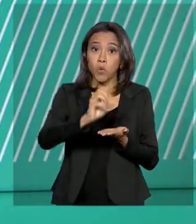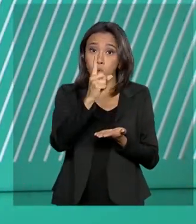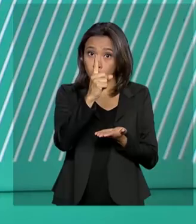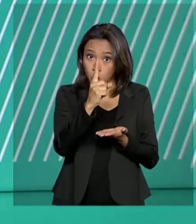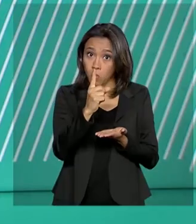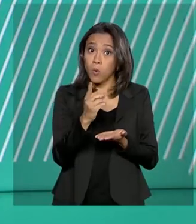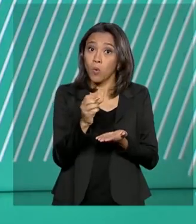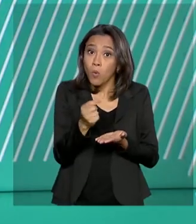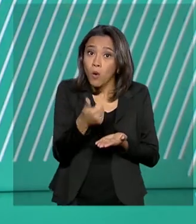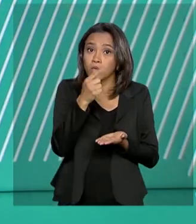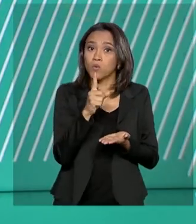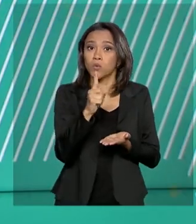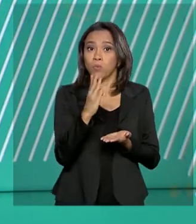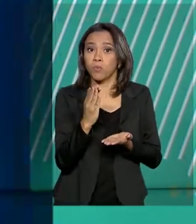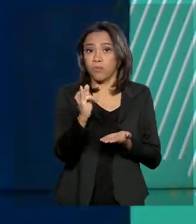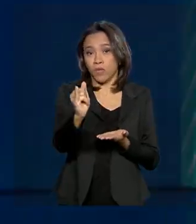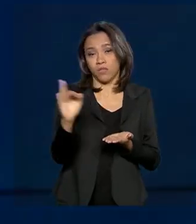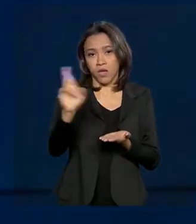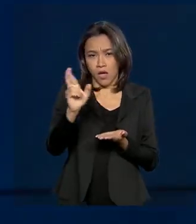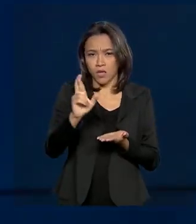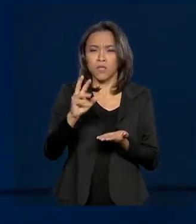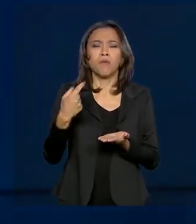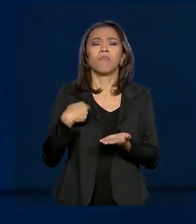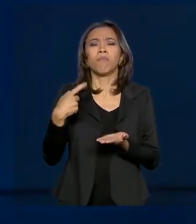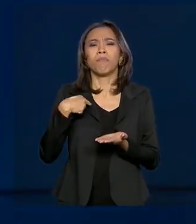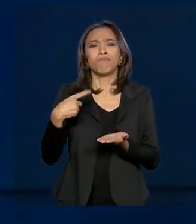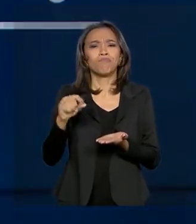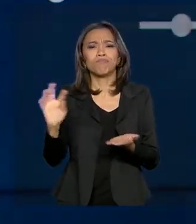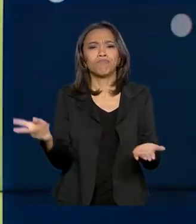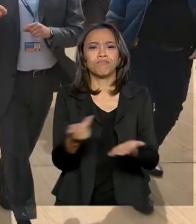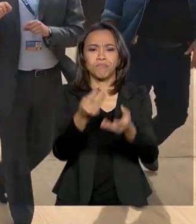para reparar os estragos nos municípios afetados.